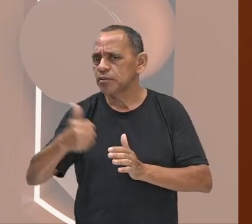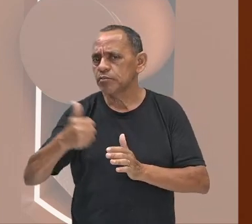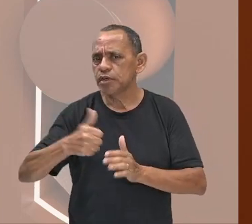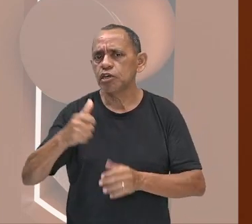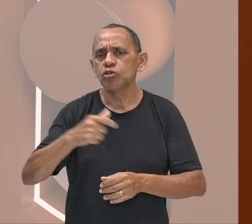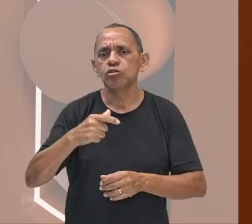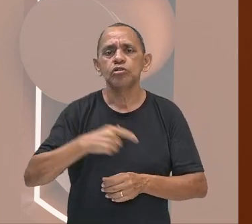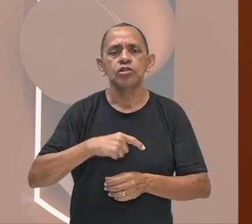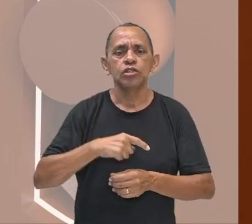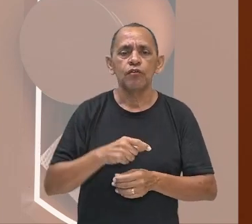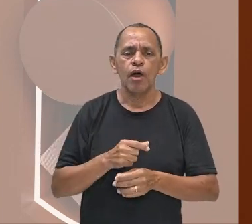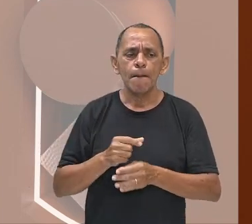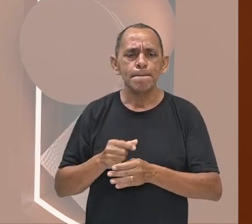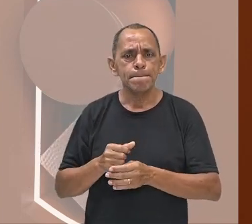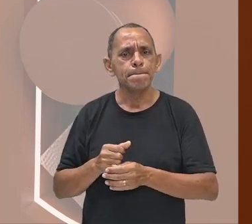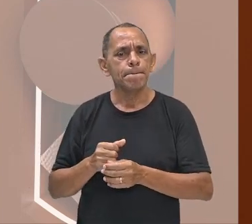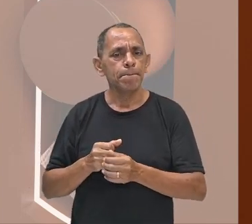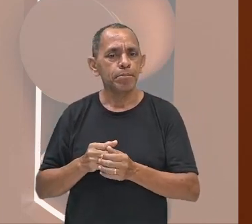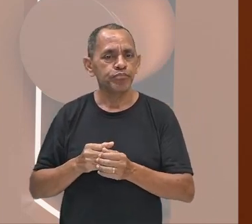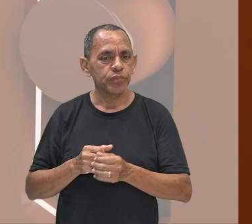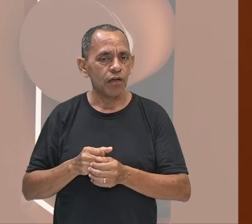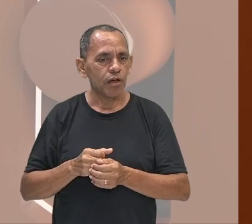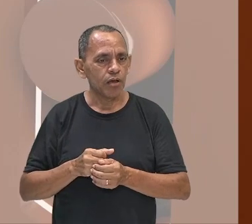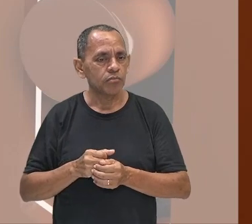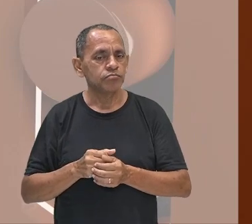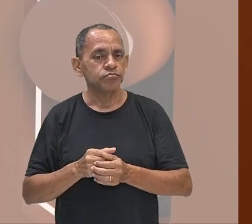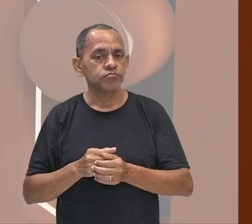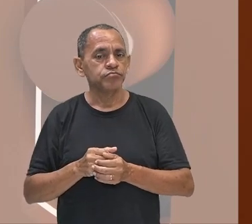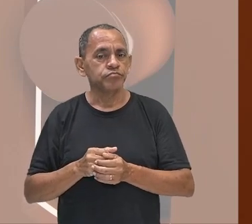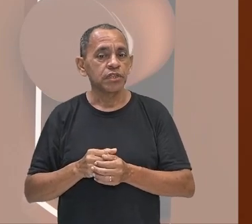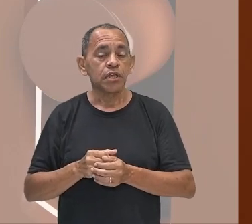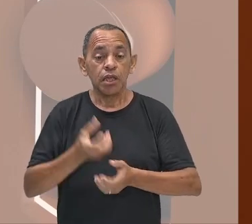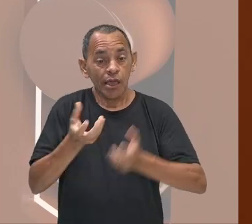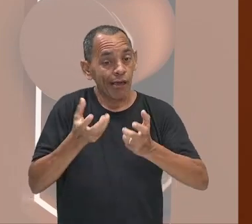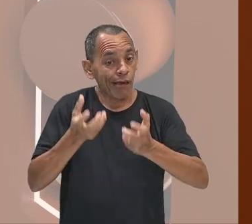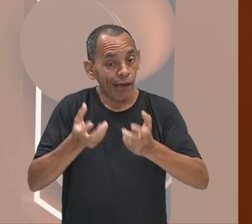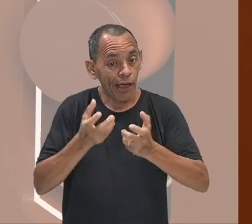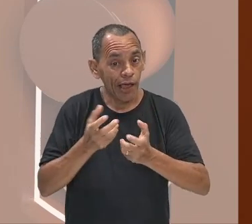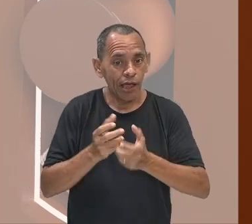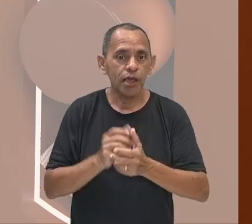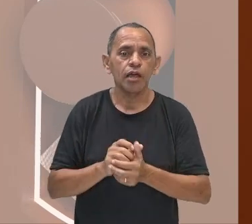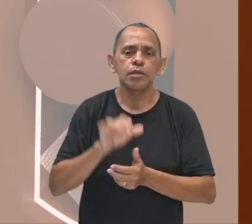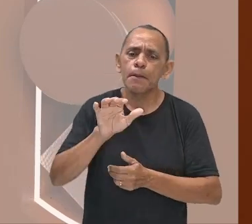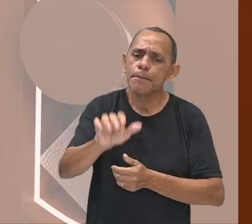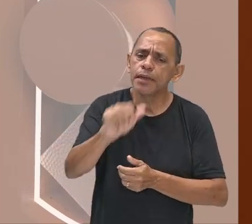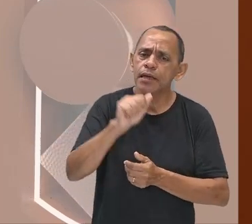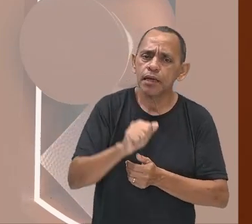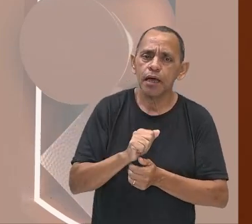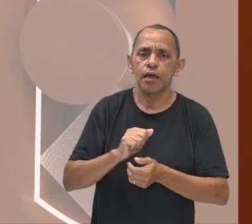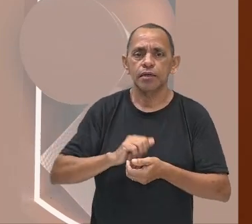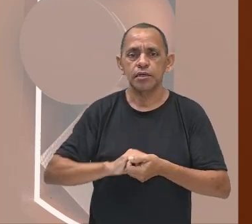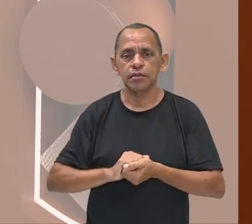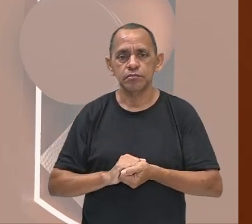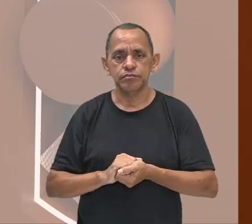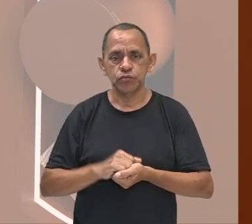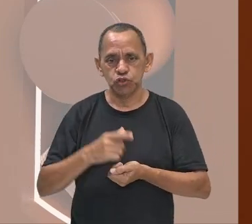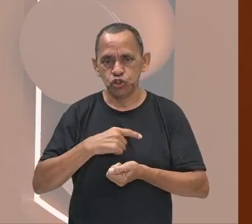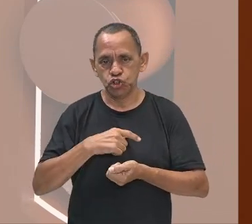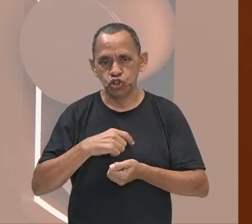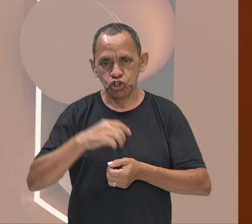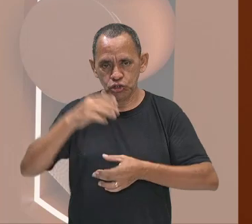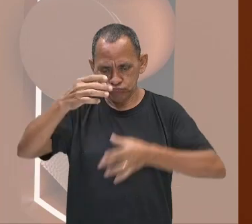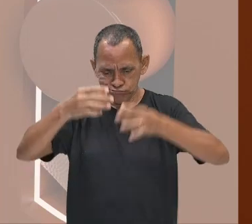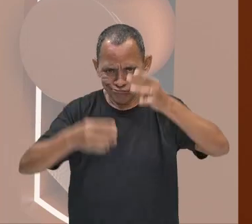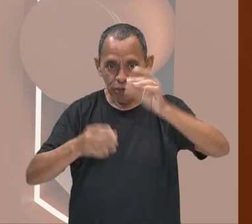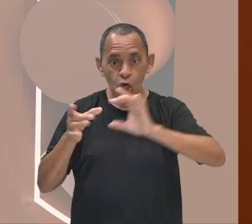seja, o anglicanismo, preponderasse ali em cima dos puritanos. Vamos adiante com o texto para a gente compreender um